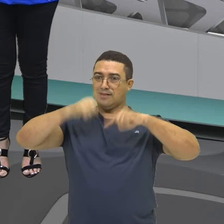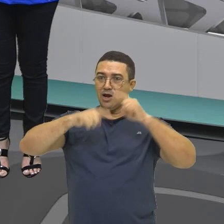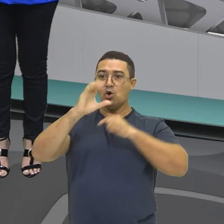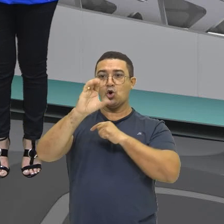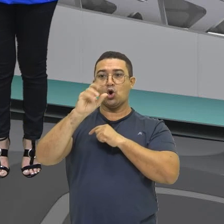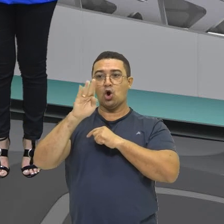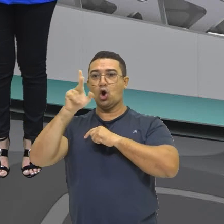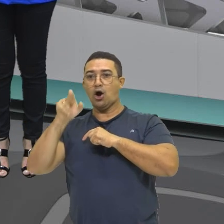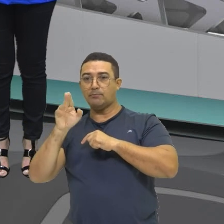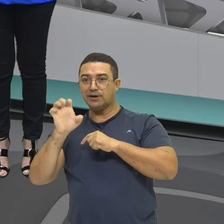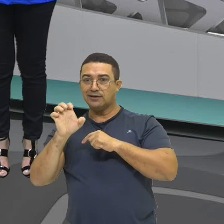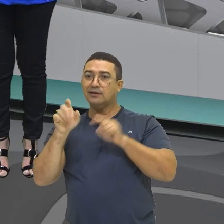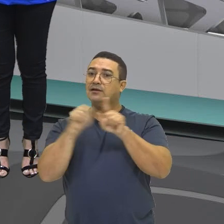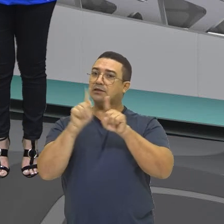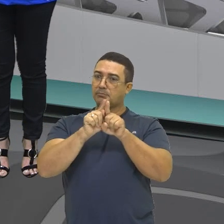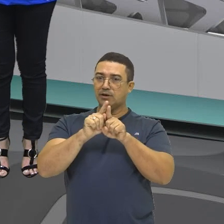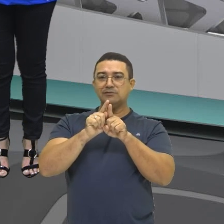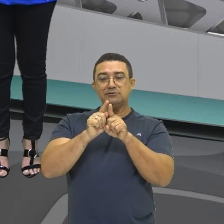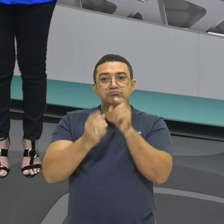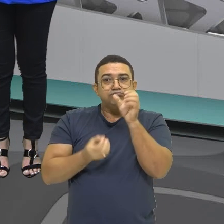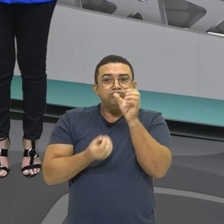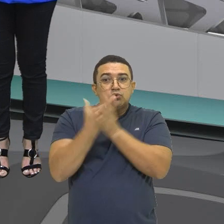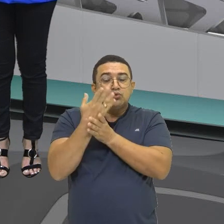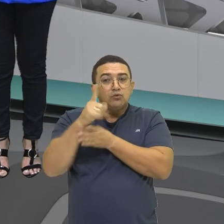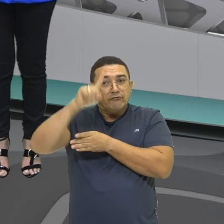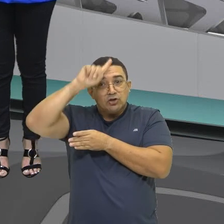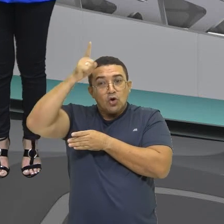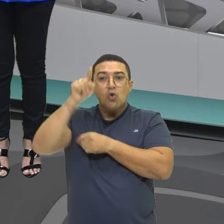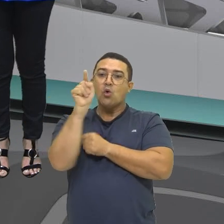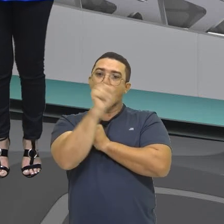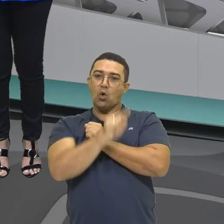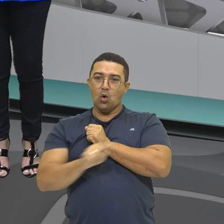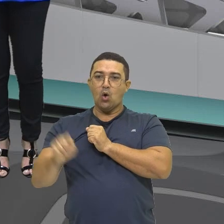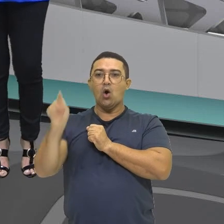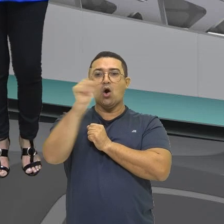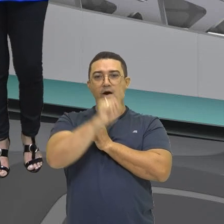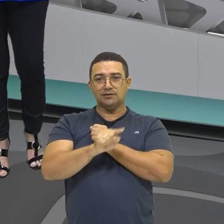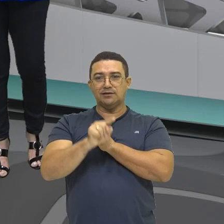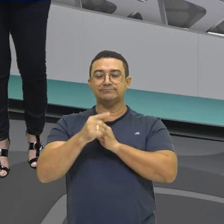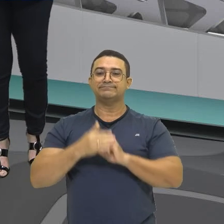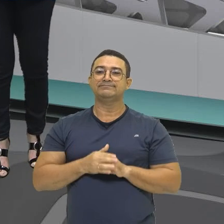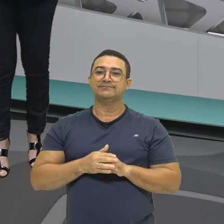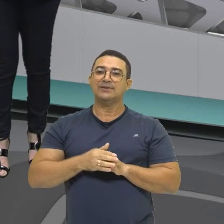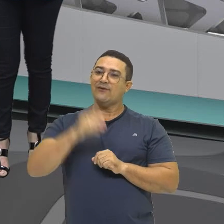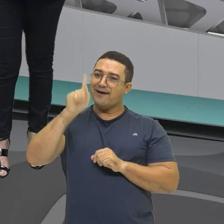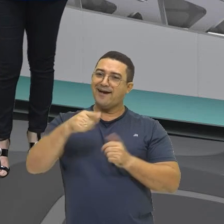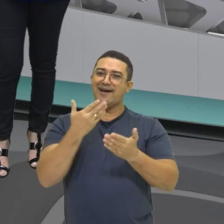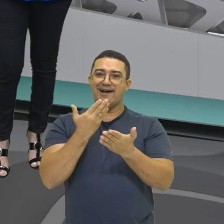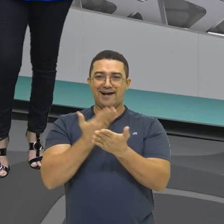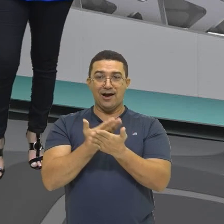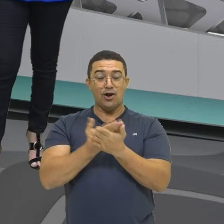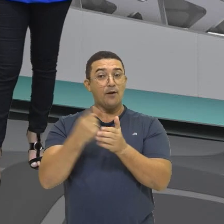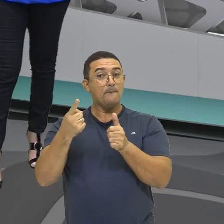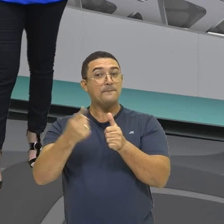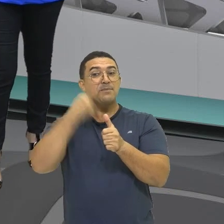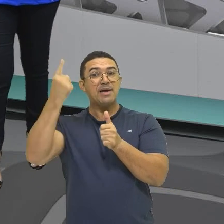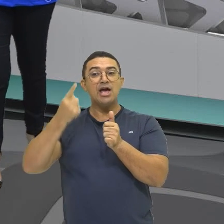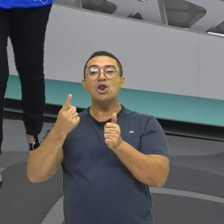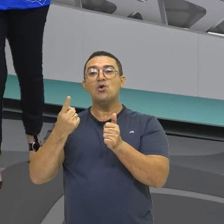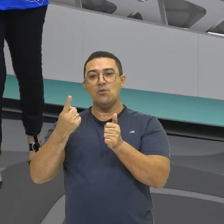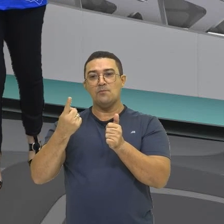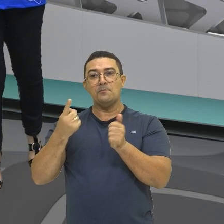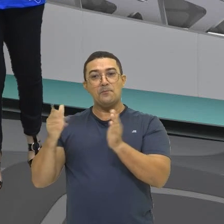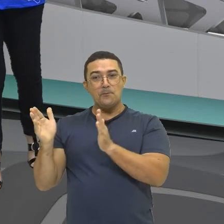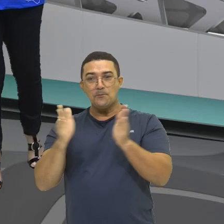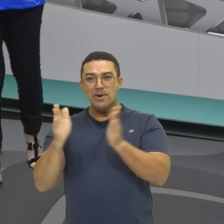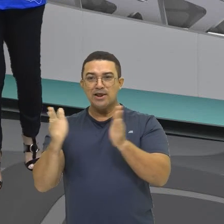roda, que é o período da idade dos metais, certo? Então, essa foi a nossa aula, desse nosso primeiro momento da aula de